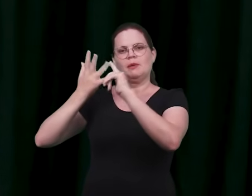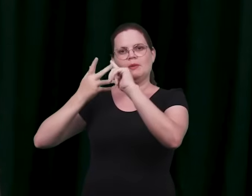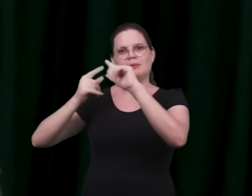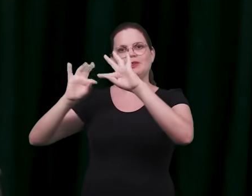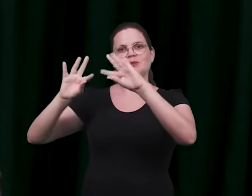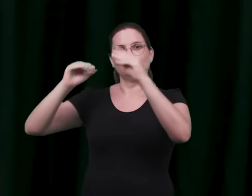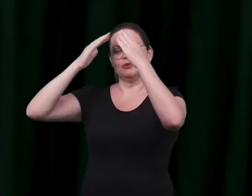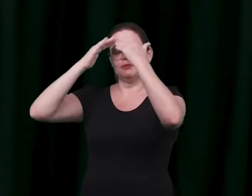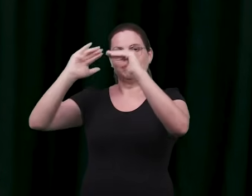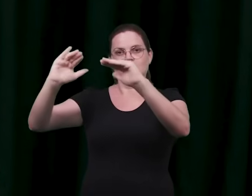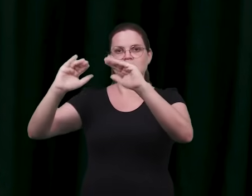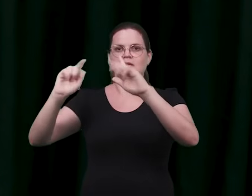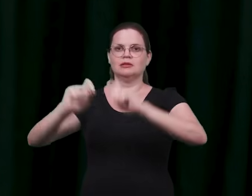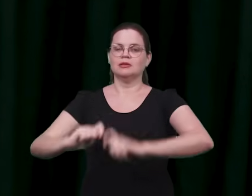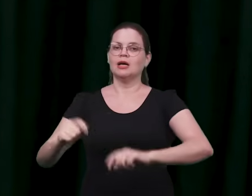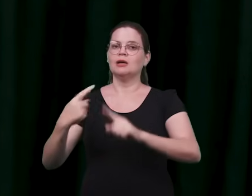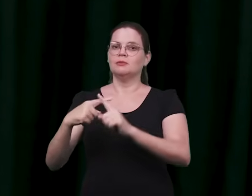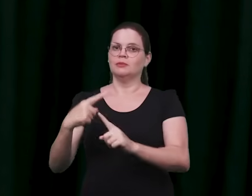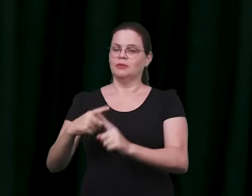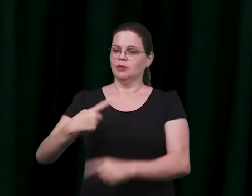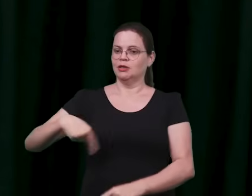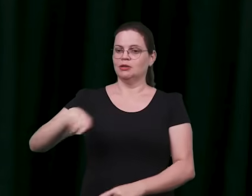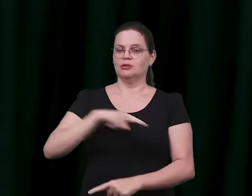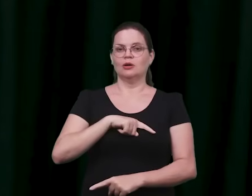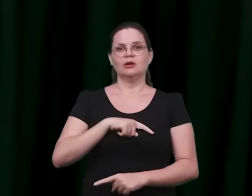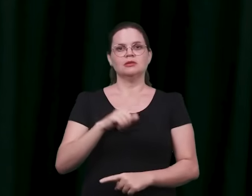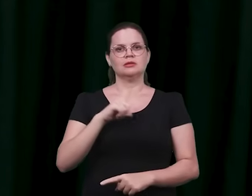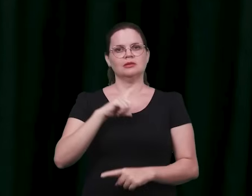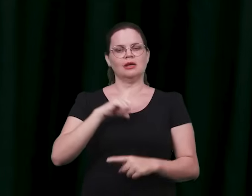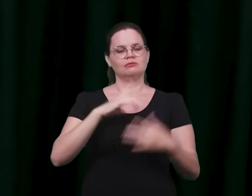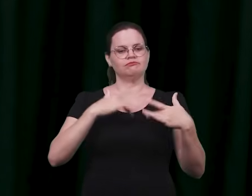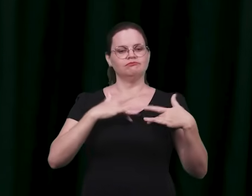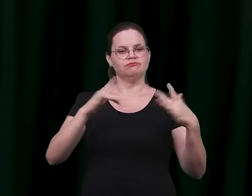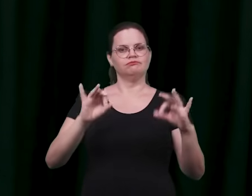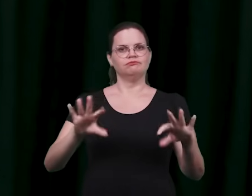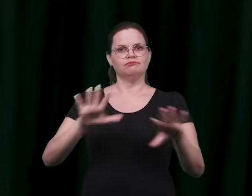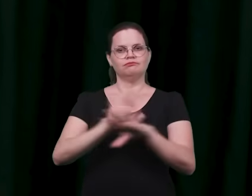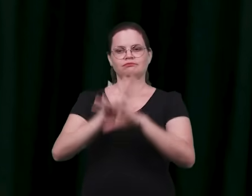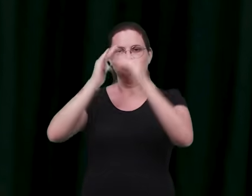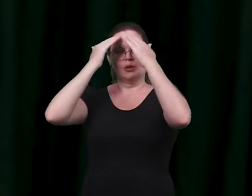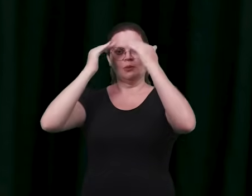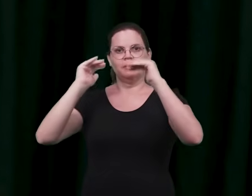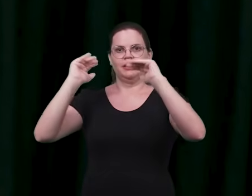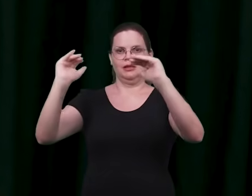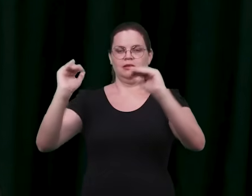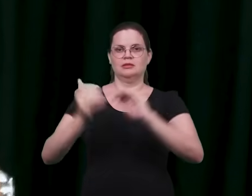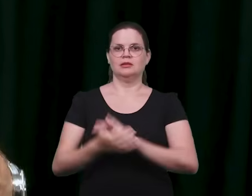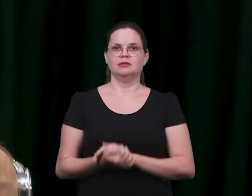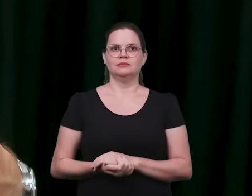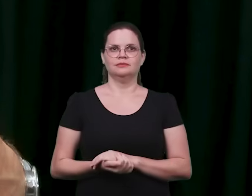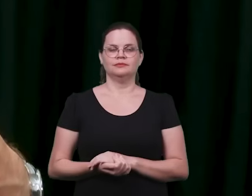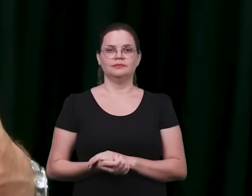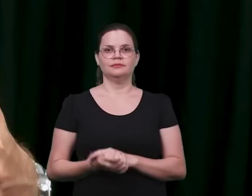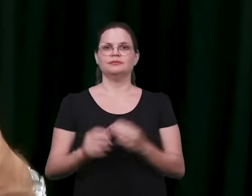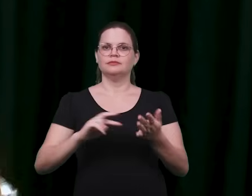Senhor. Então, essa disposição em obedecer, né, é representada a fé.